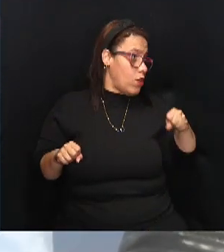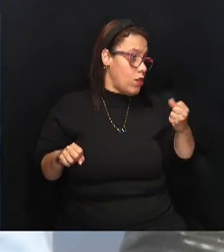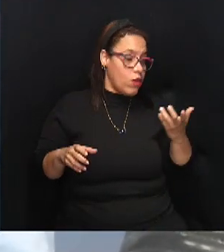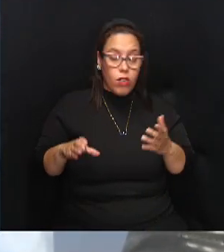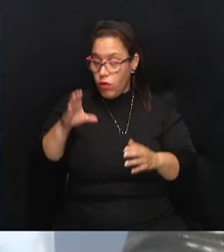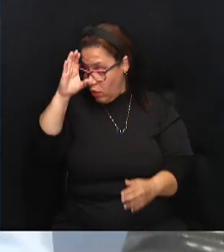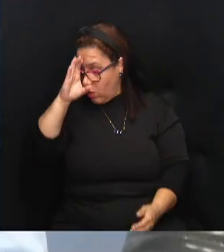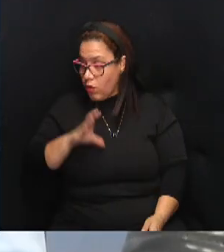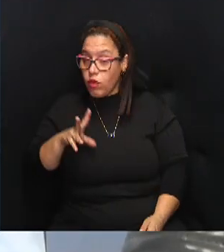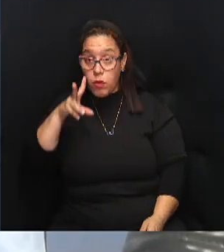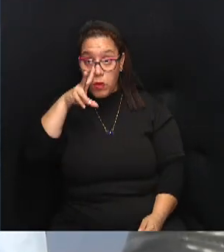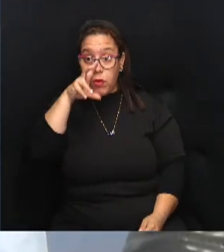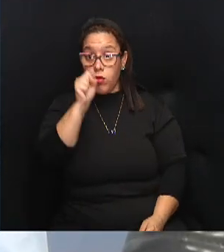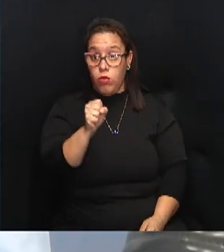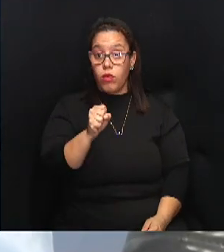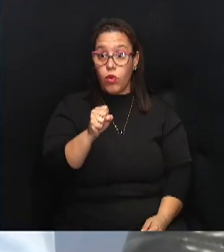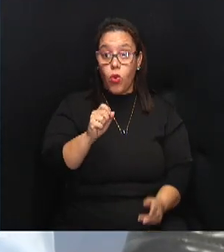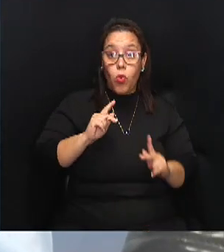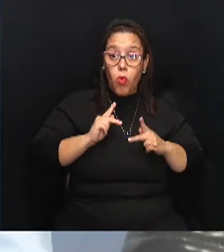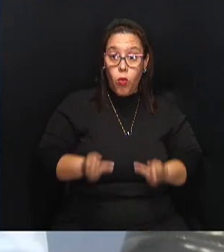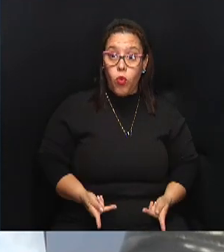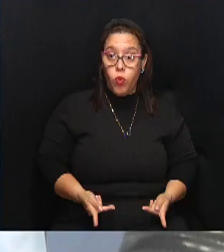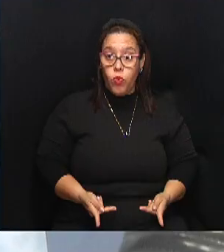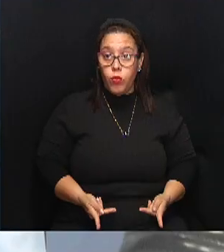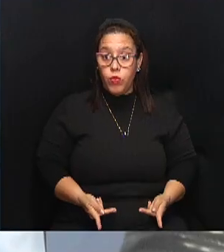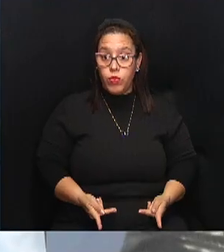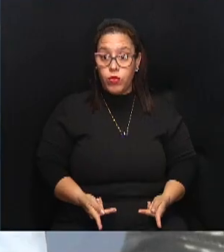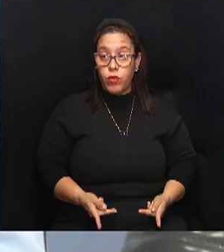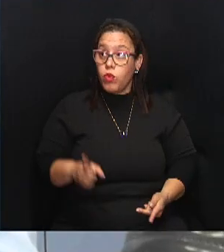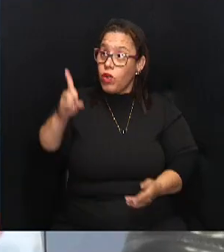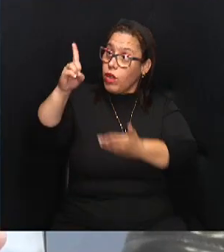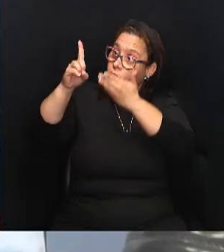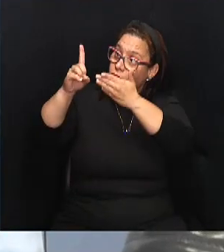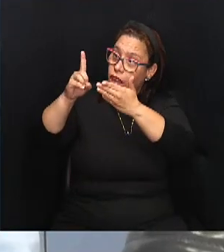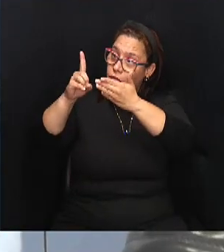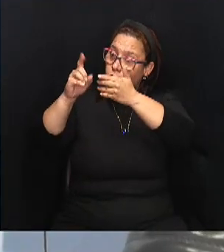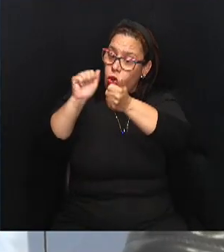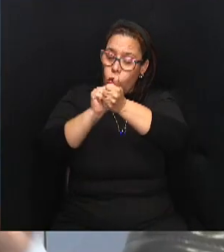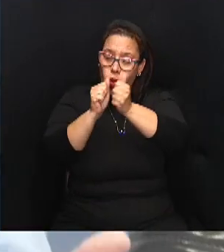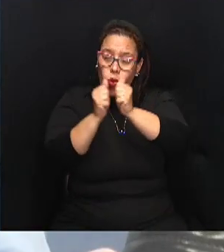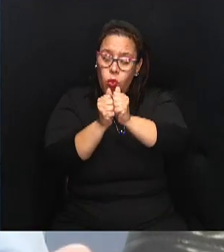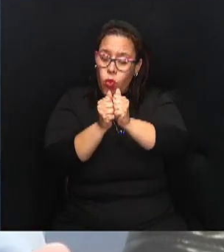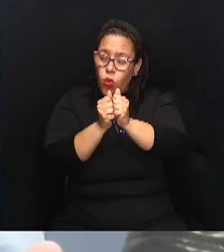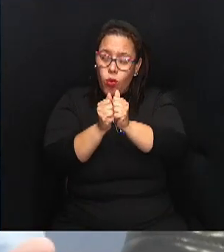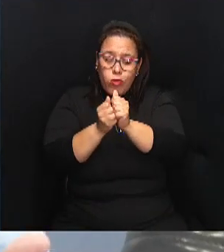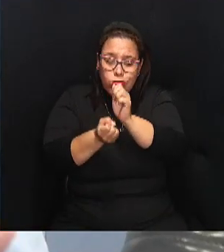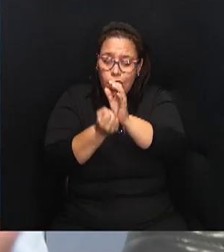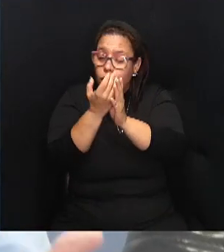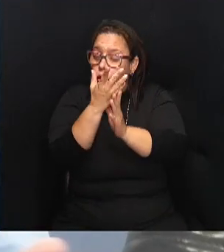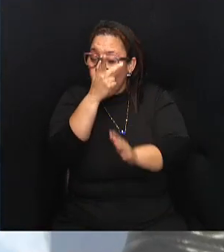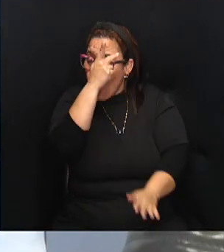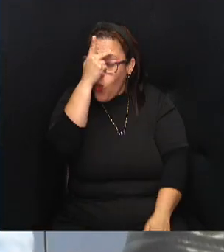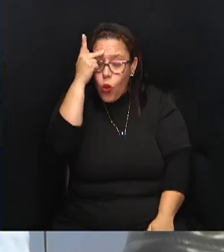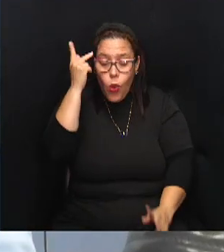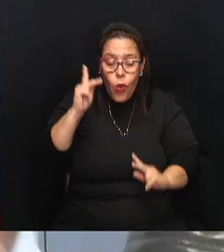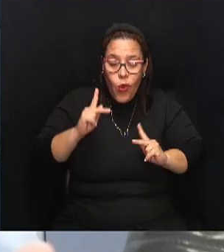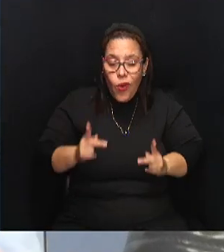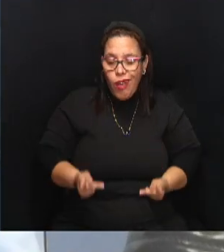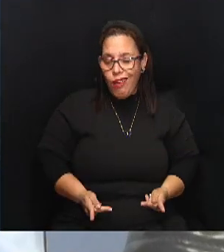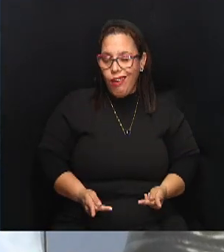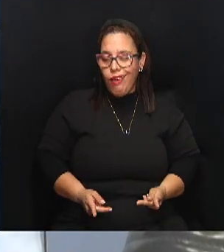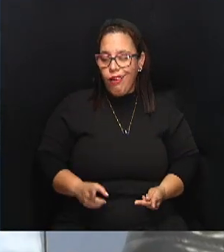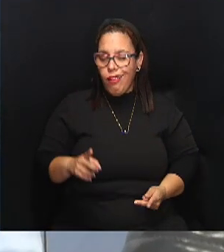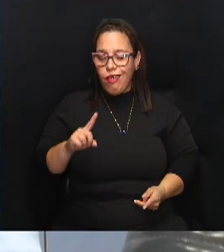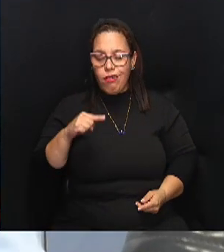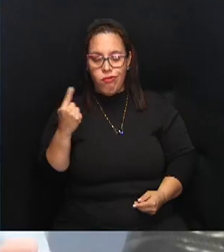É fortalecer ela como ser humano, como um ser criado por Deus. Um ser único. Ninguém é igual a ninguém. Todos nós temos cada um seu